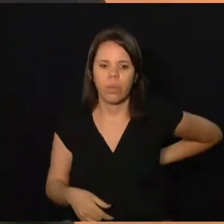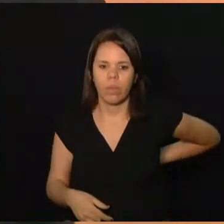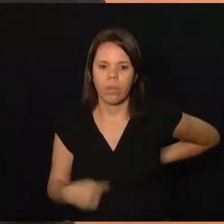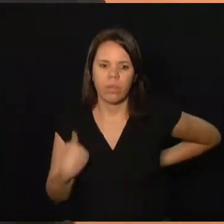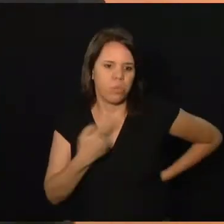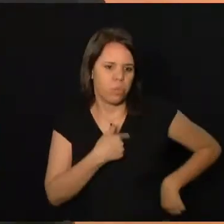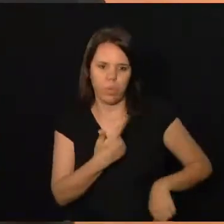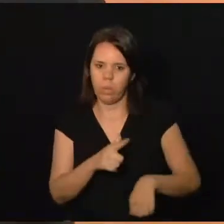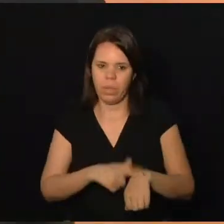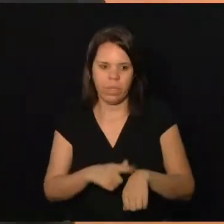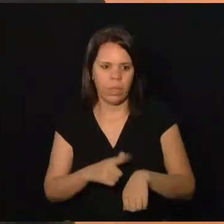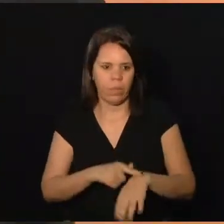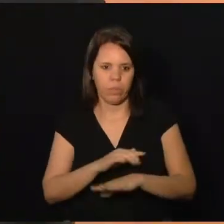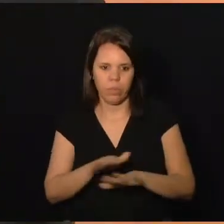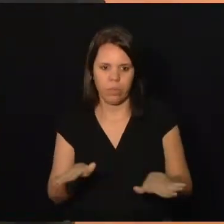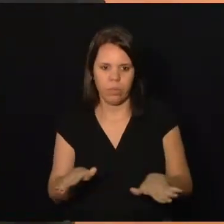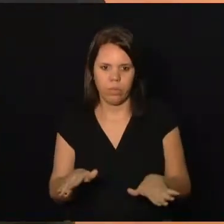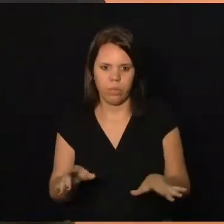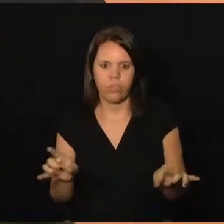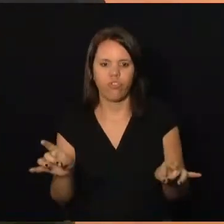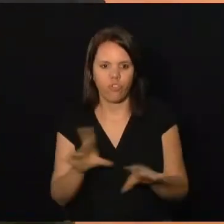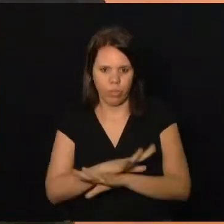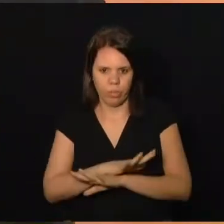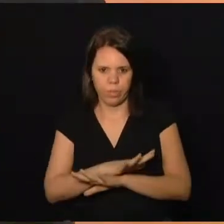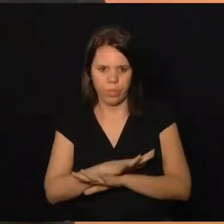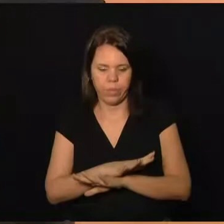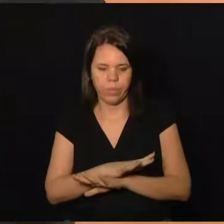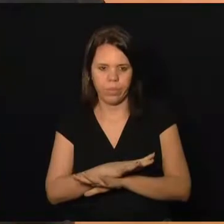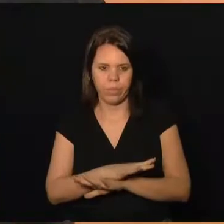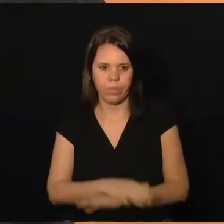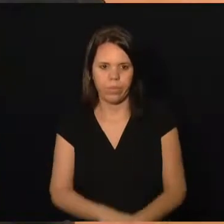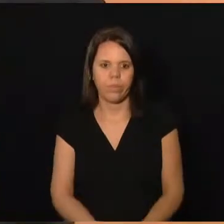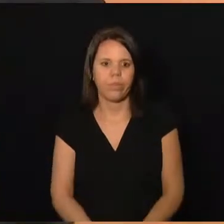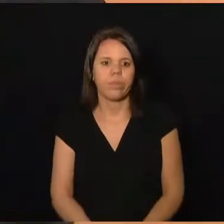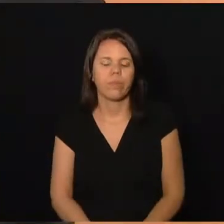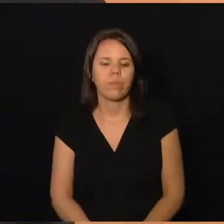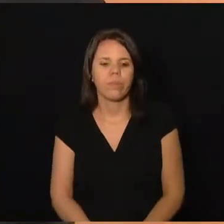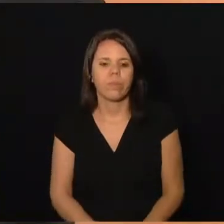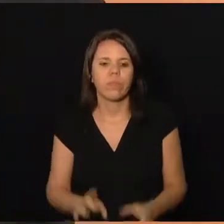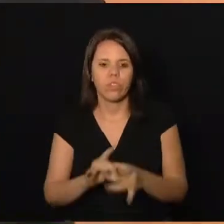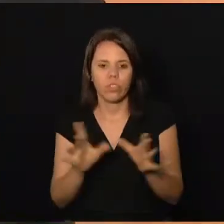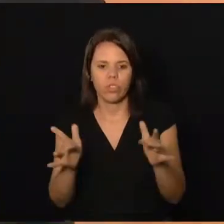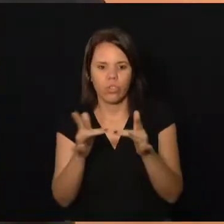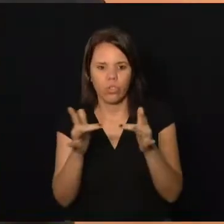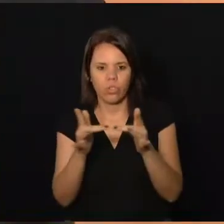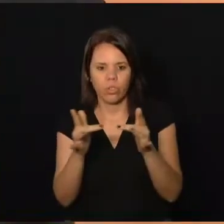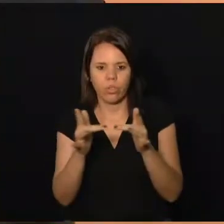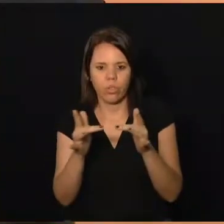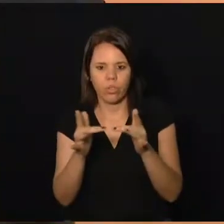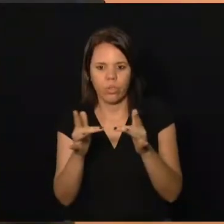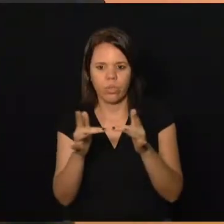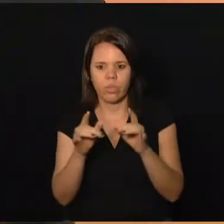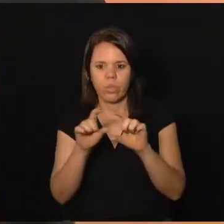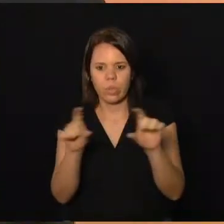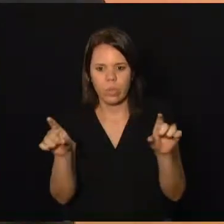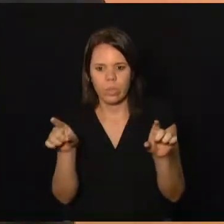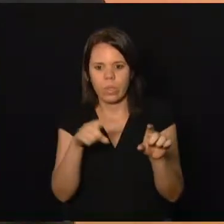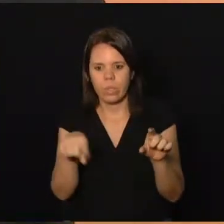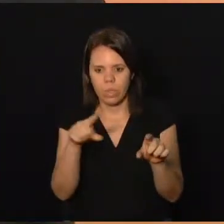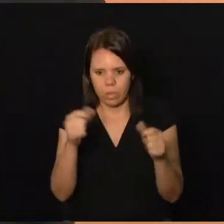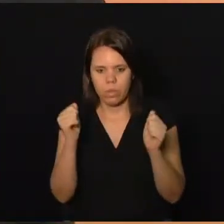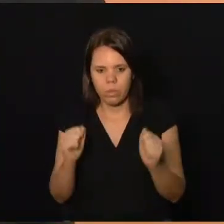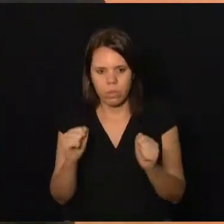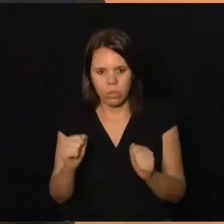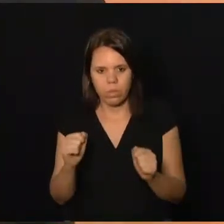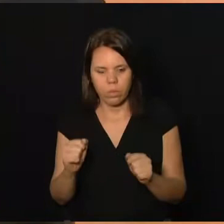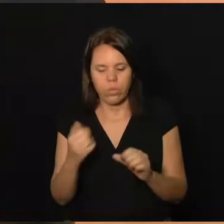temos mais tempo, né? Daí nós vamos precisar encerrar, tá bom? Mas eu estou deixando o contato também, caso tenham necessidade, pode encaminhar